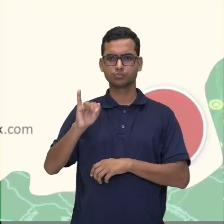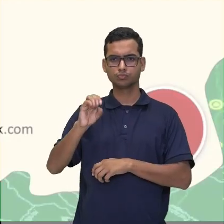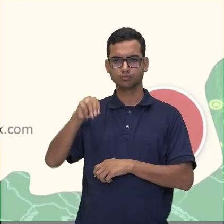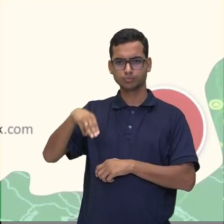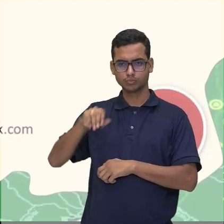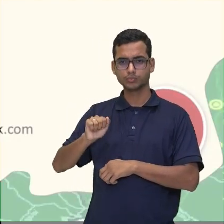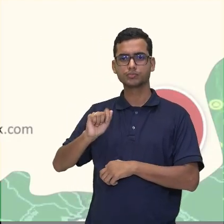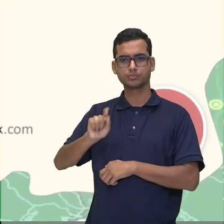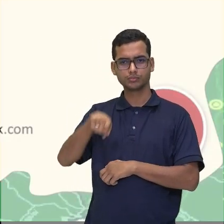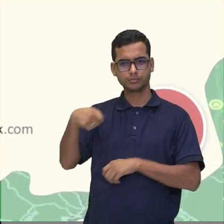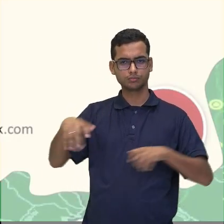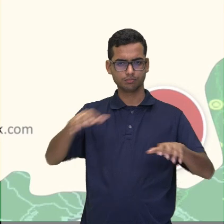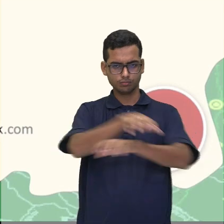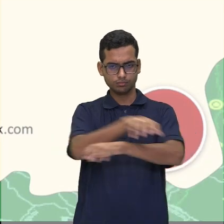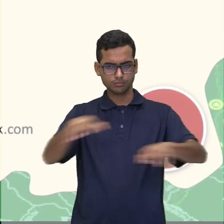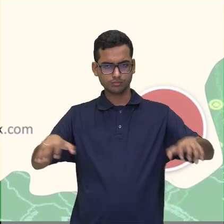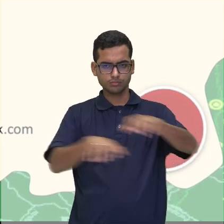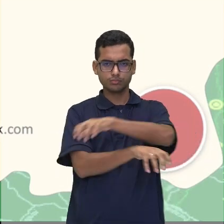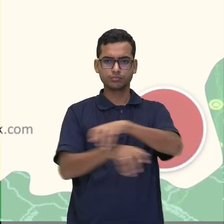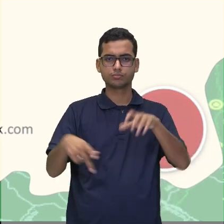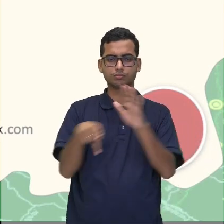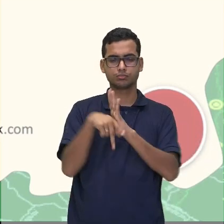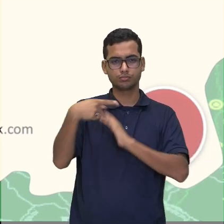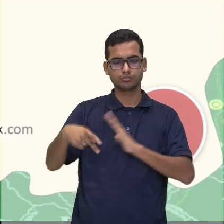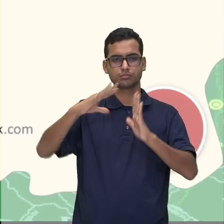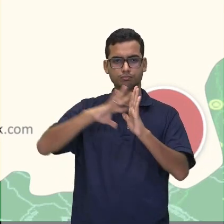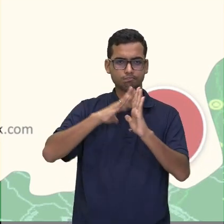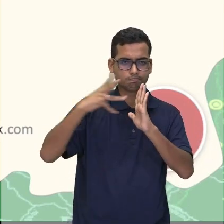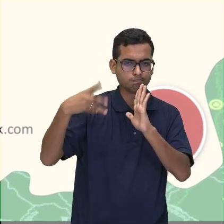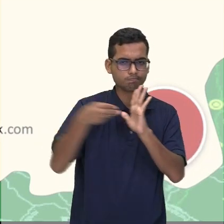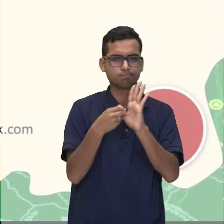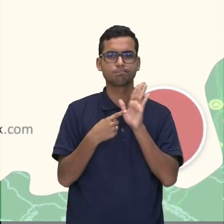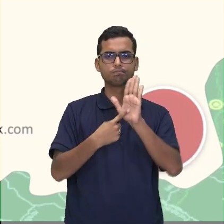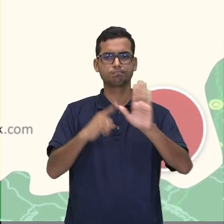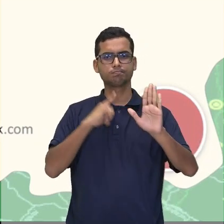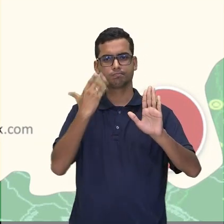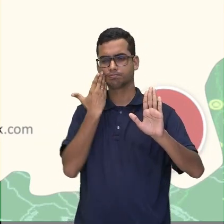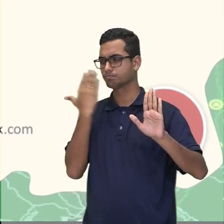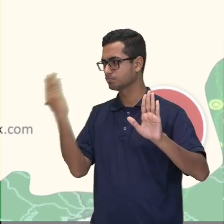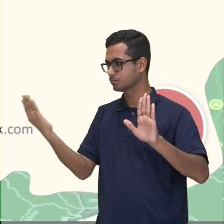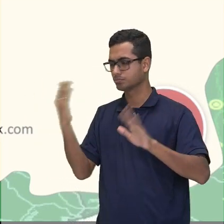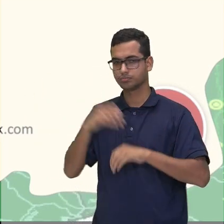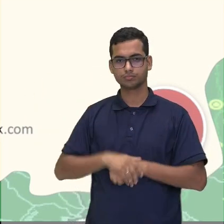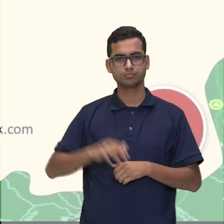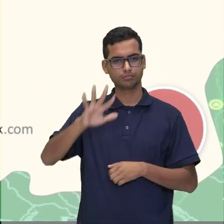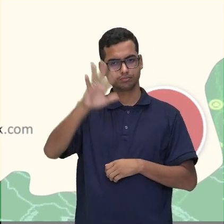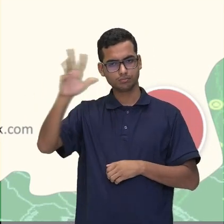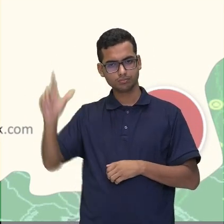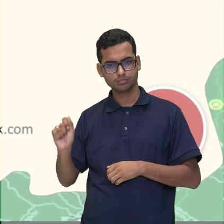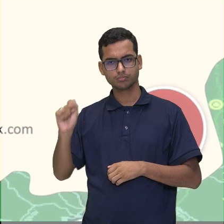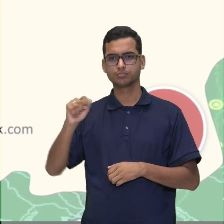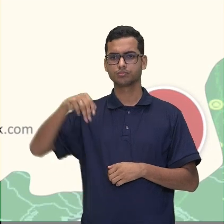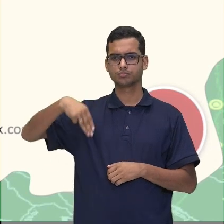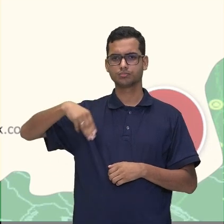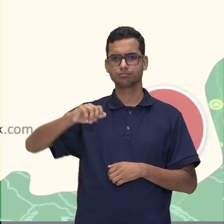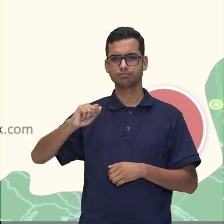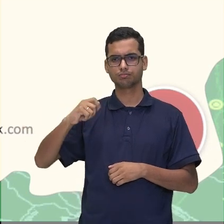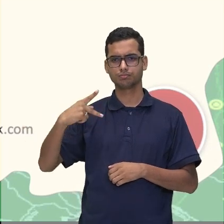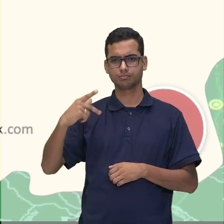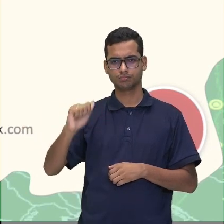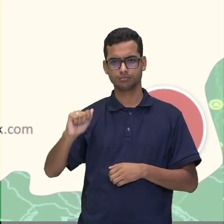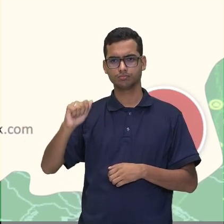da Amazônia, né, nós temos aí um mapinha para mostrar para vocês e algumas